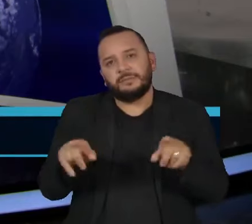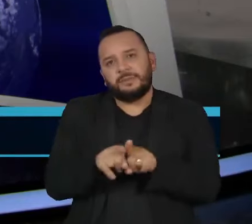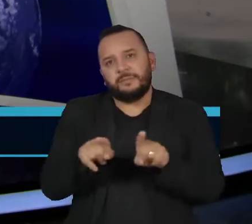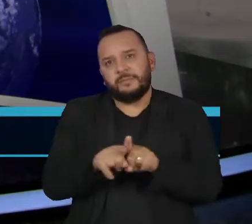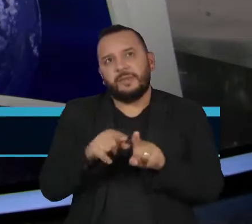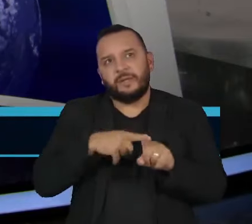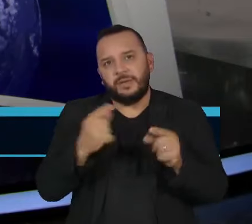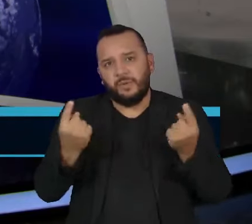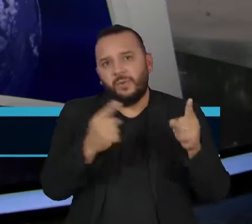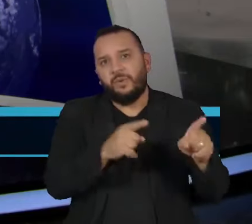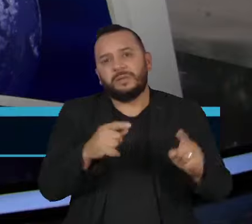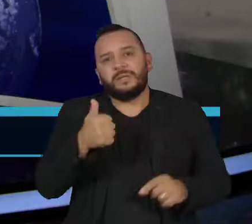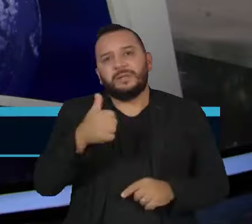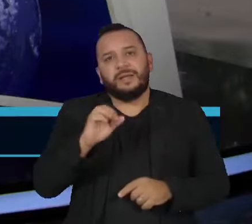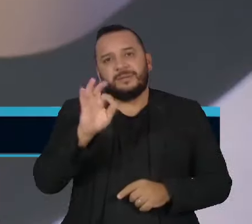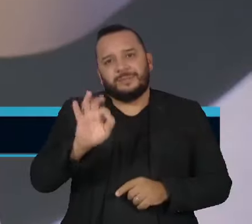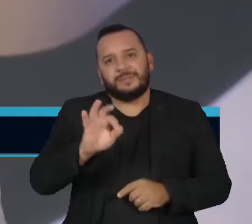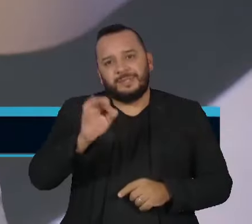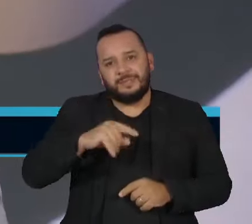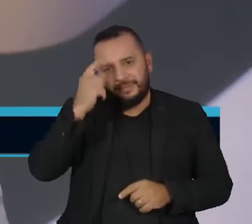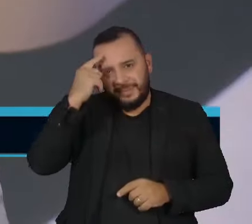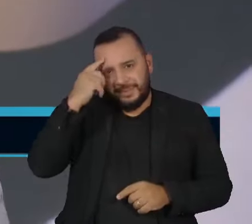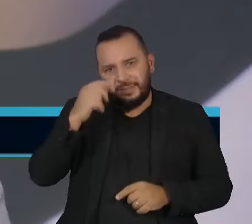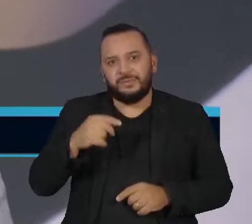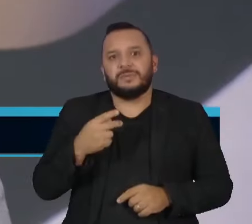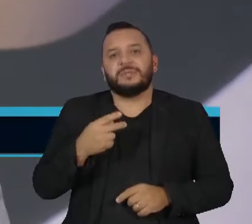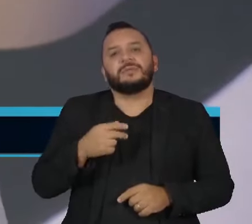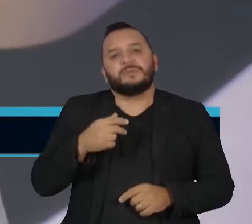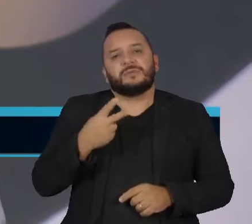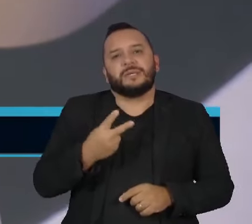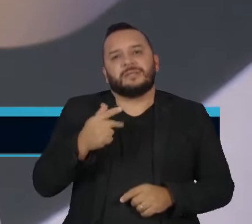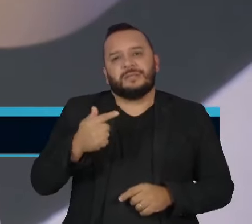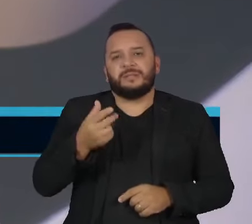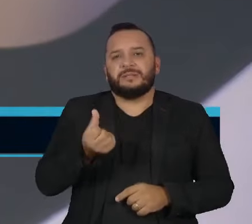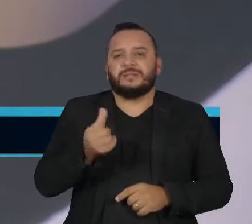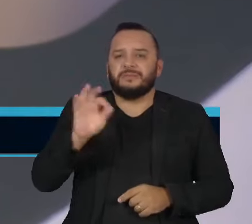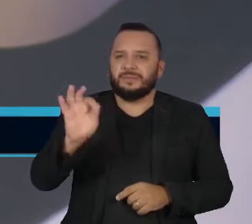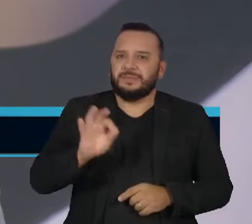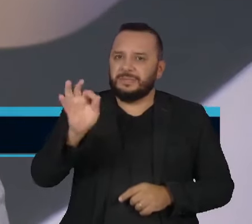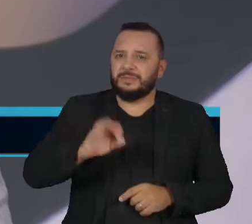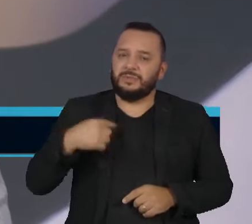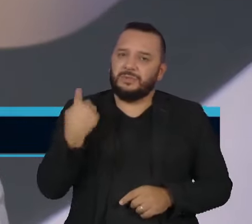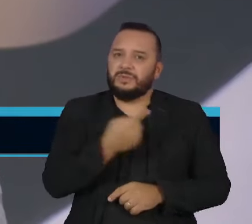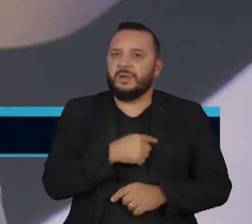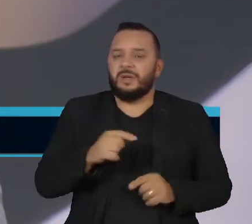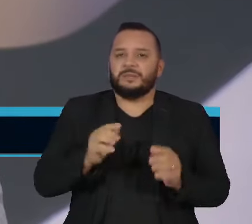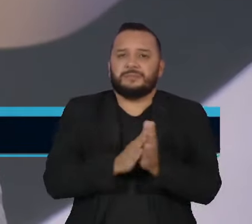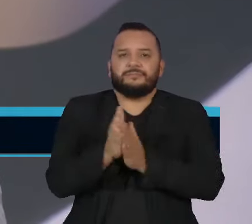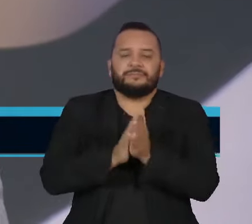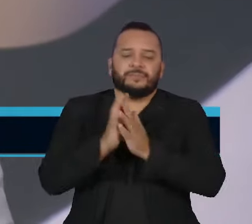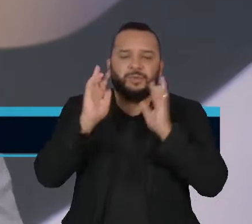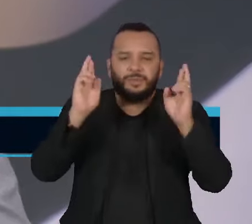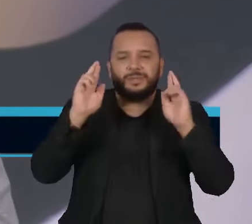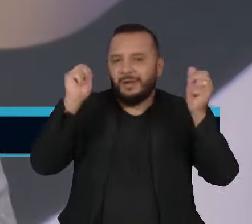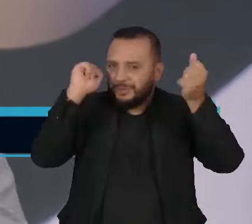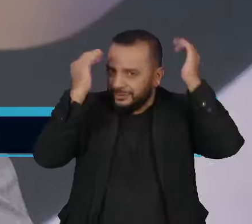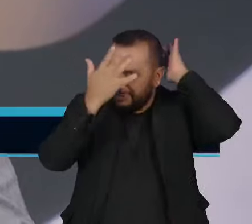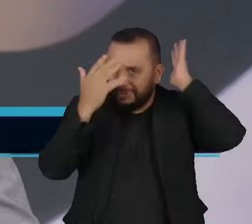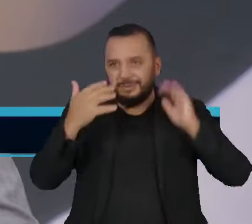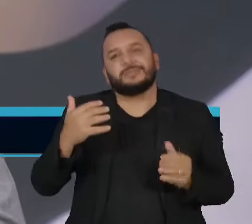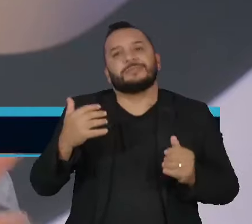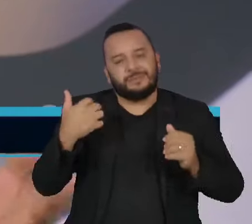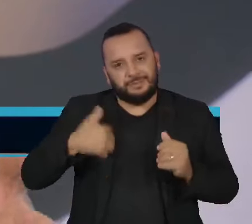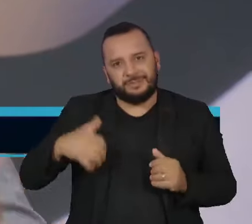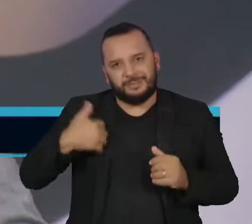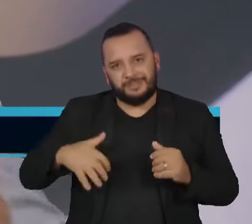combatendo os 10%, imagine 276%. Então, a gente precisa torcer para que a Argentina e o Milei se